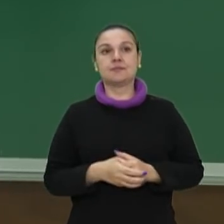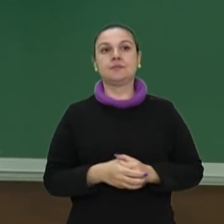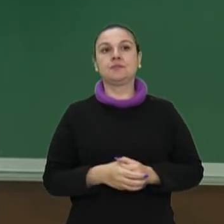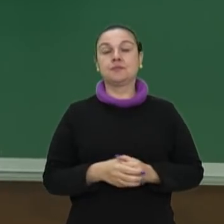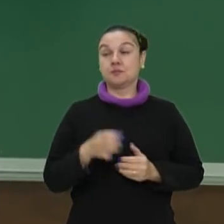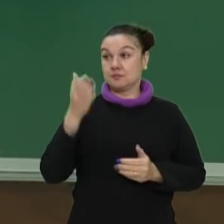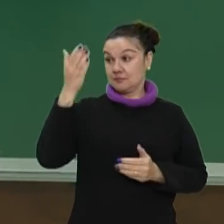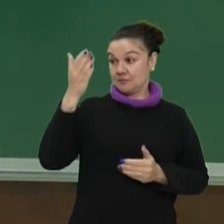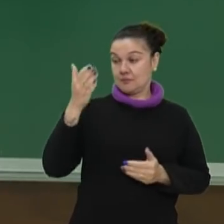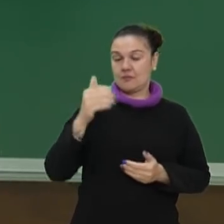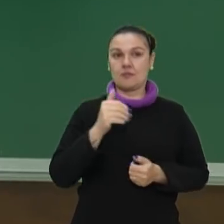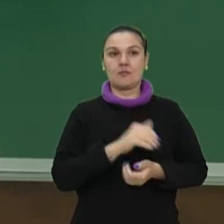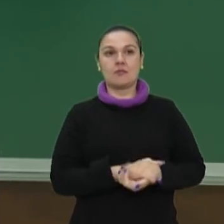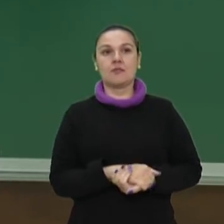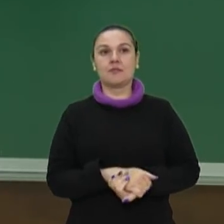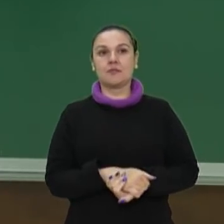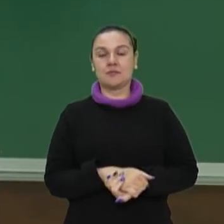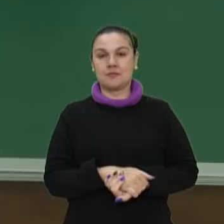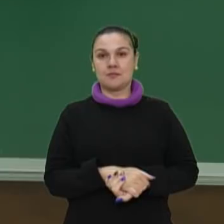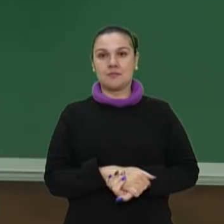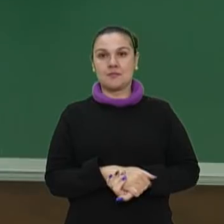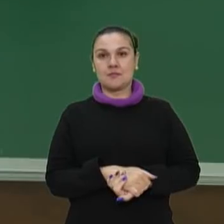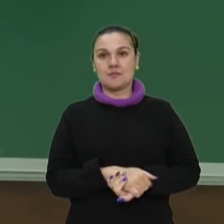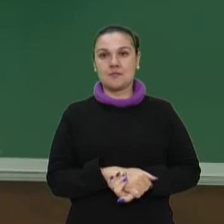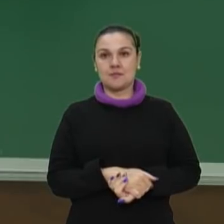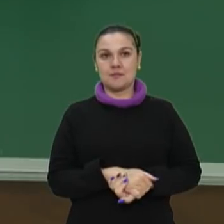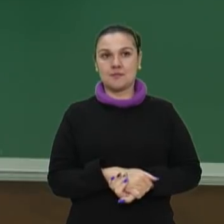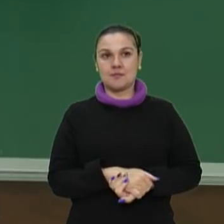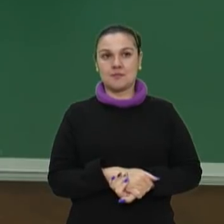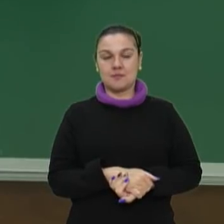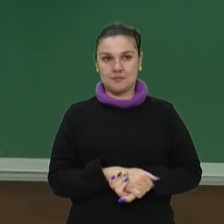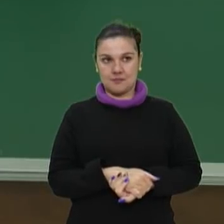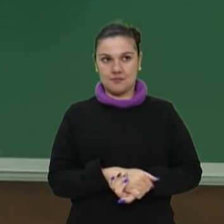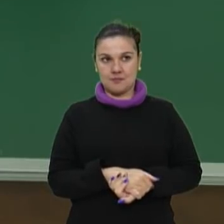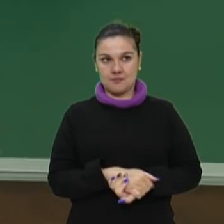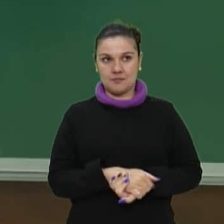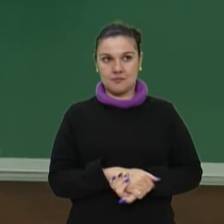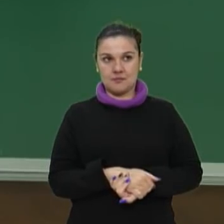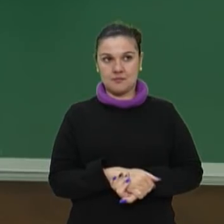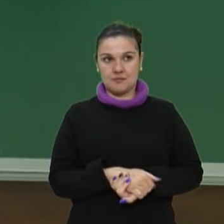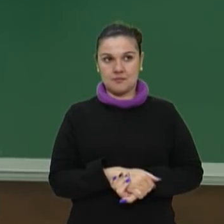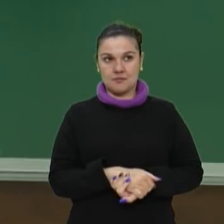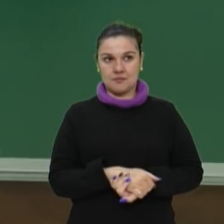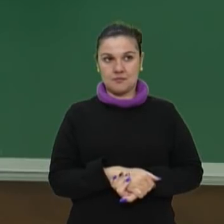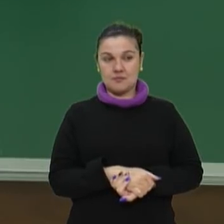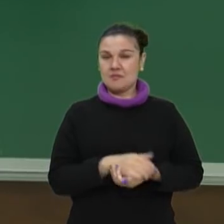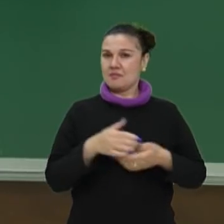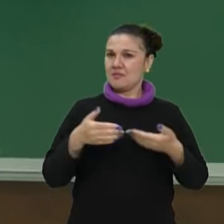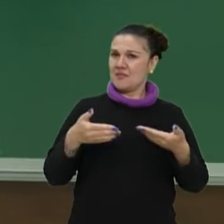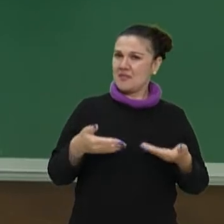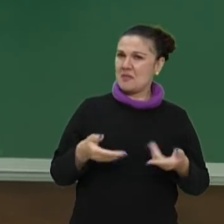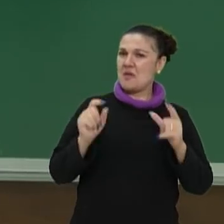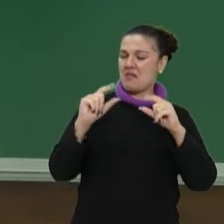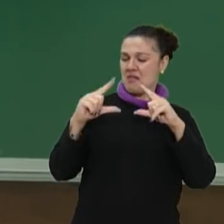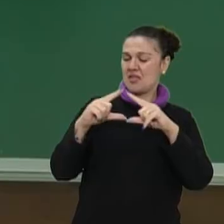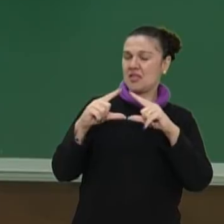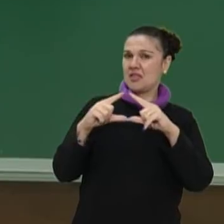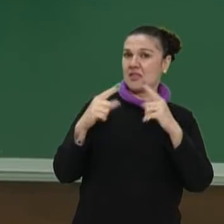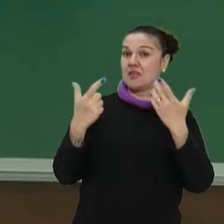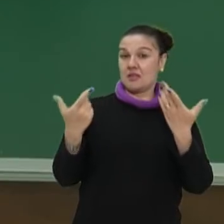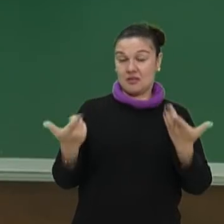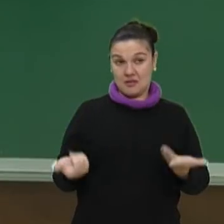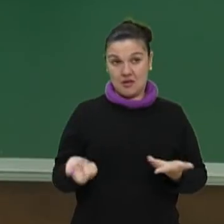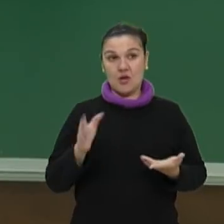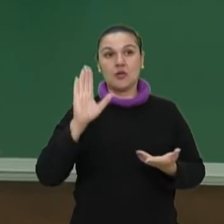tenho o seguinte, olha, b ao quadrado menos delta sobre 4a ao quadrado, tá? Mas quem é delta, né? Delta,